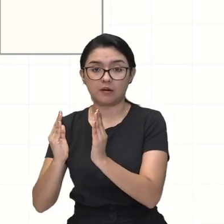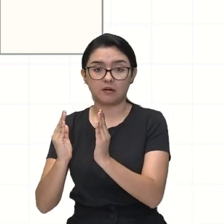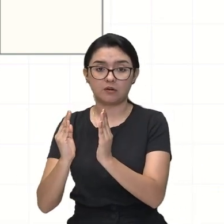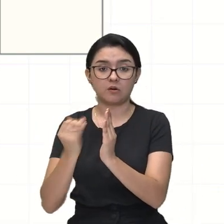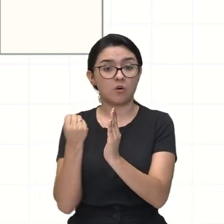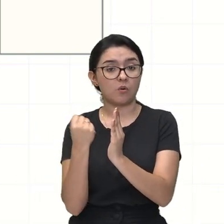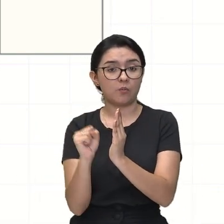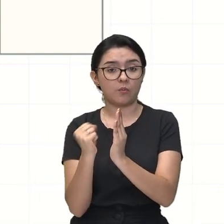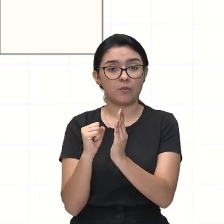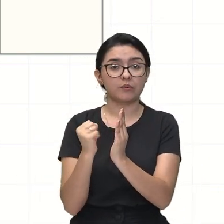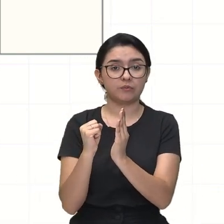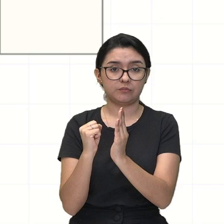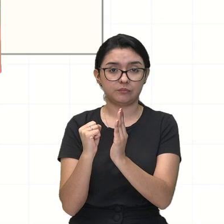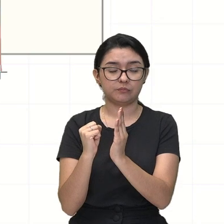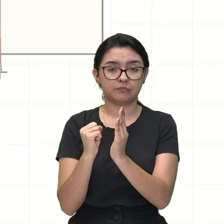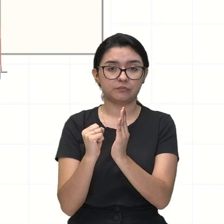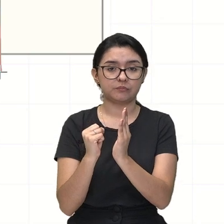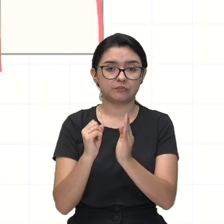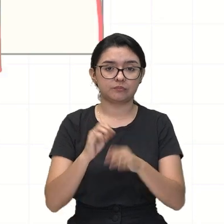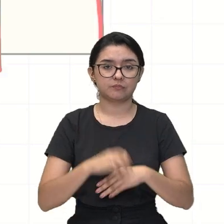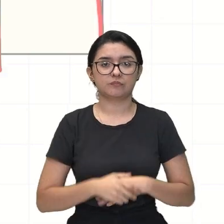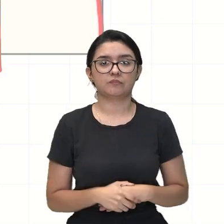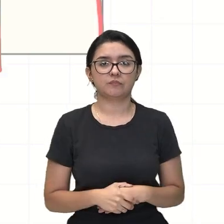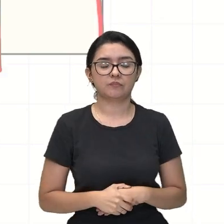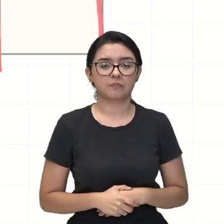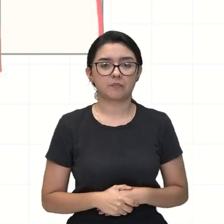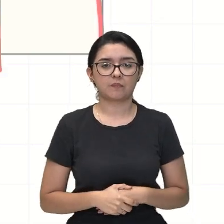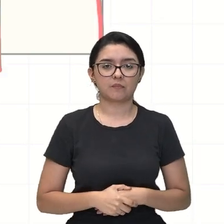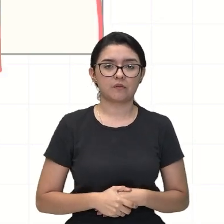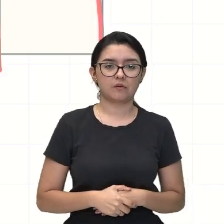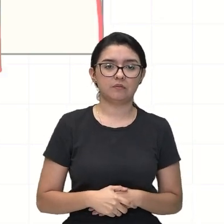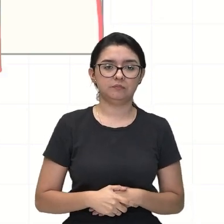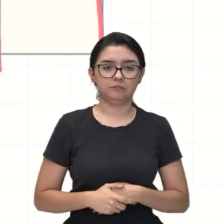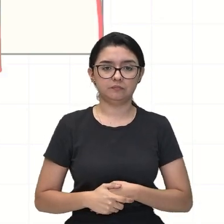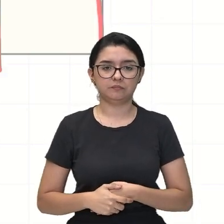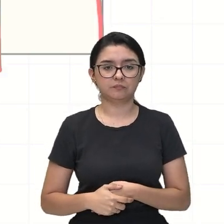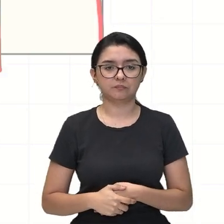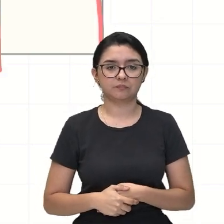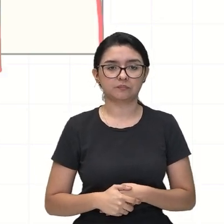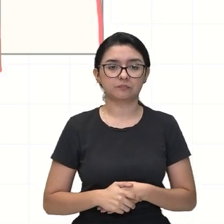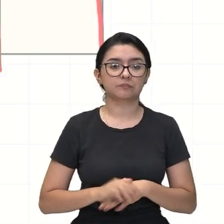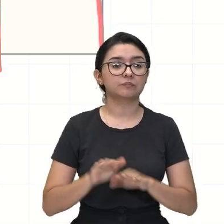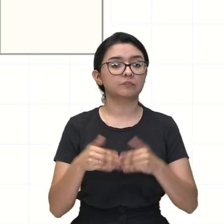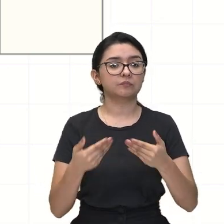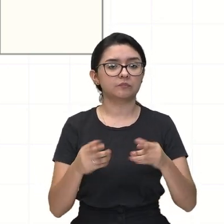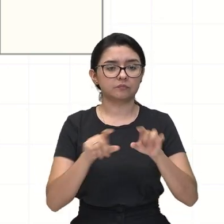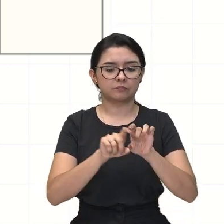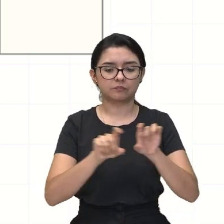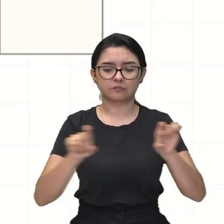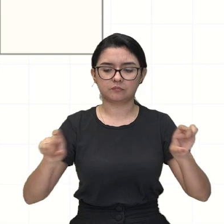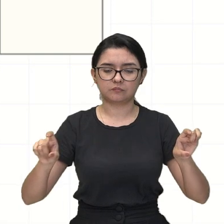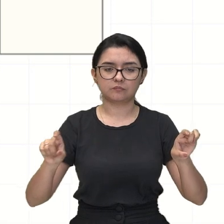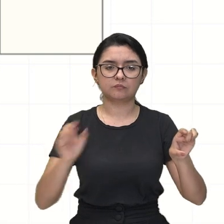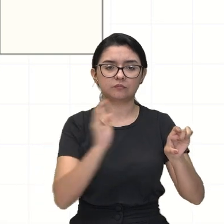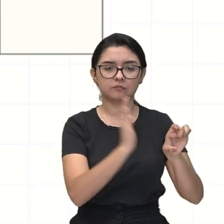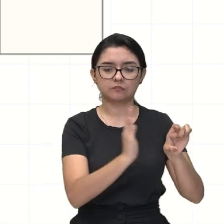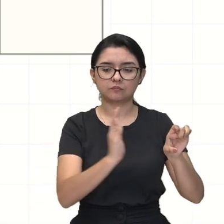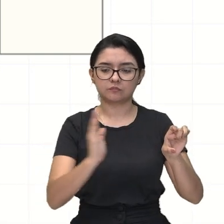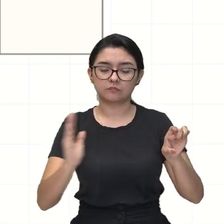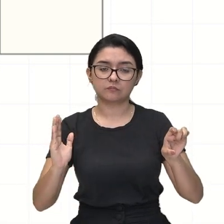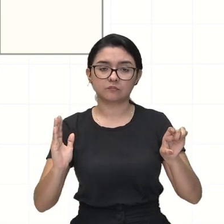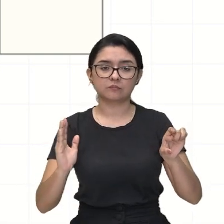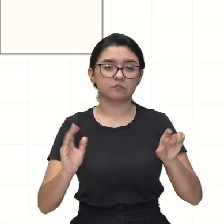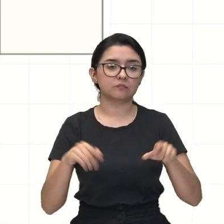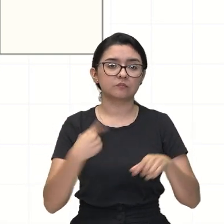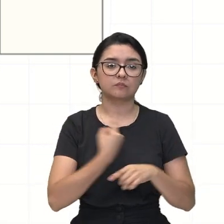3, 4, 5, 6, 7, 8 partes. E dessas 8 partes, nós